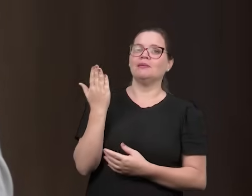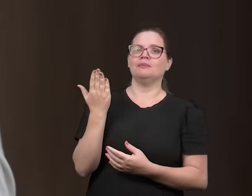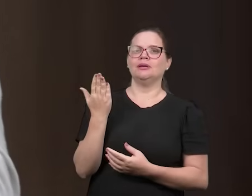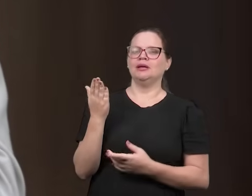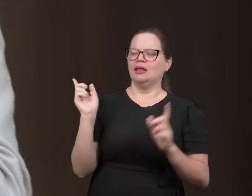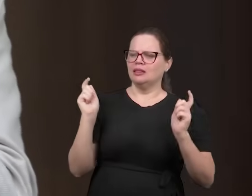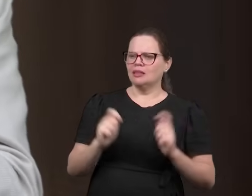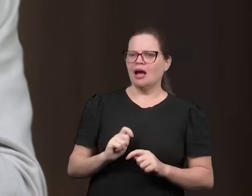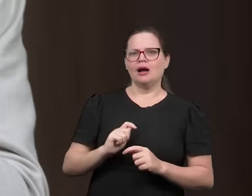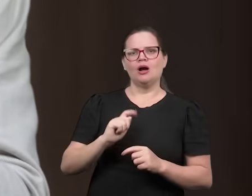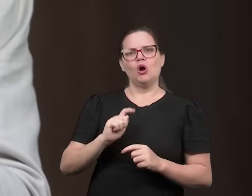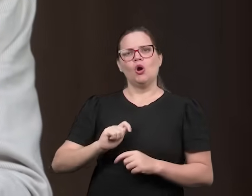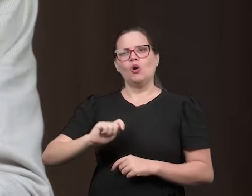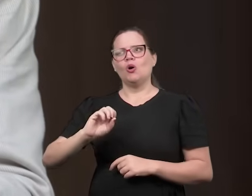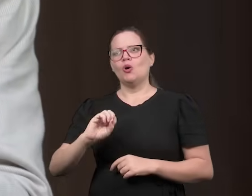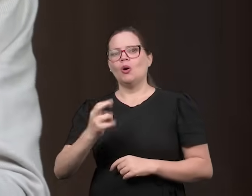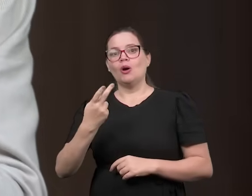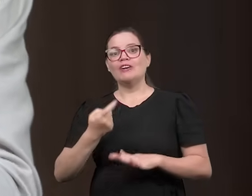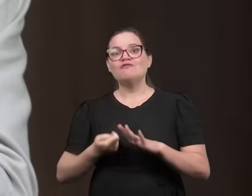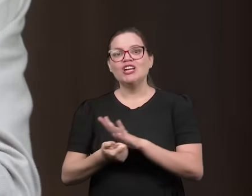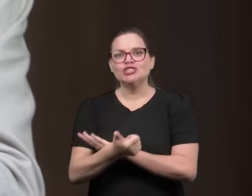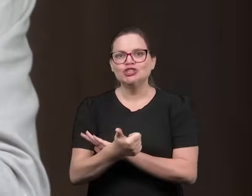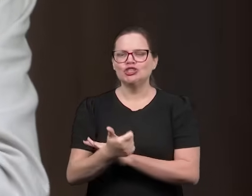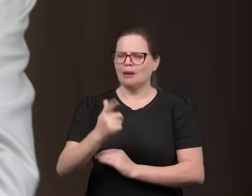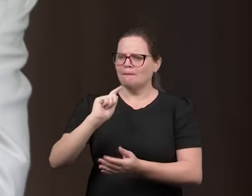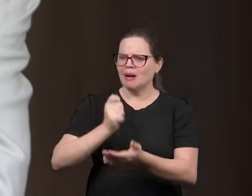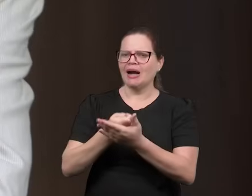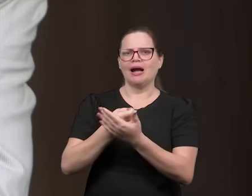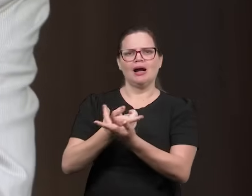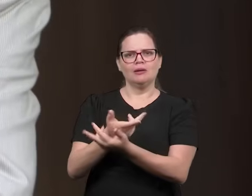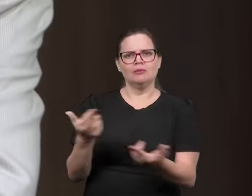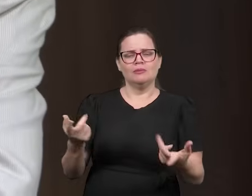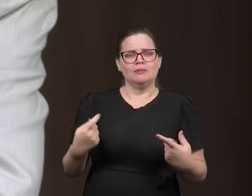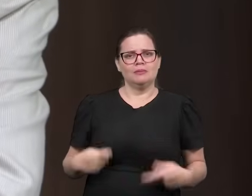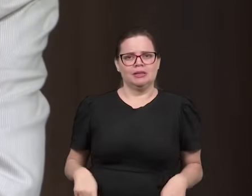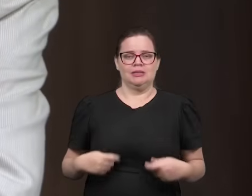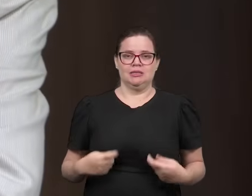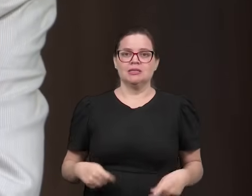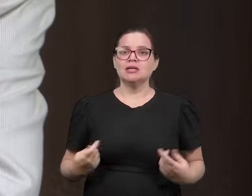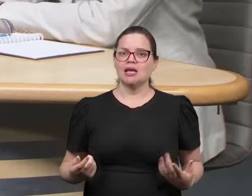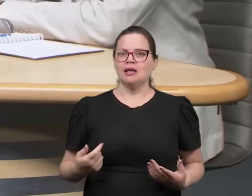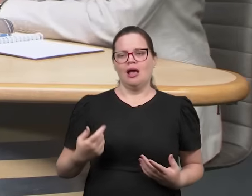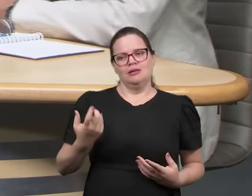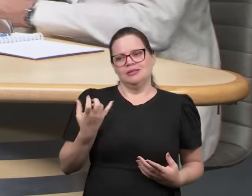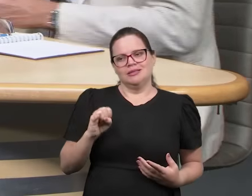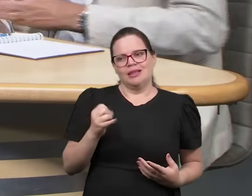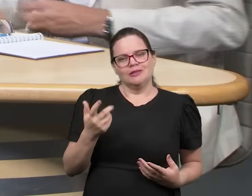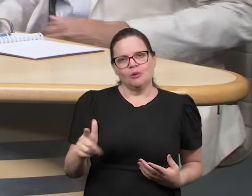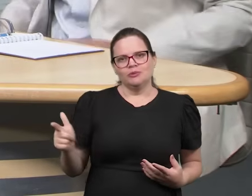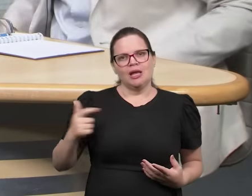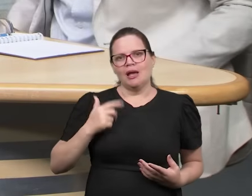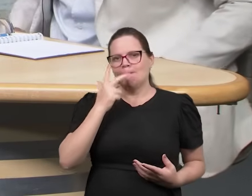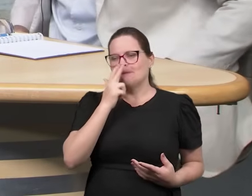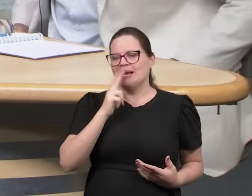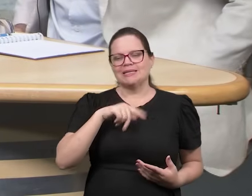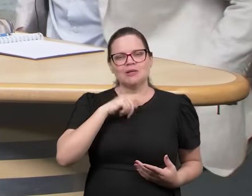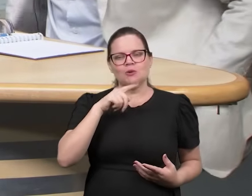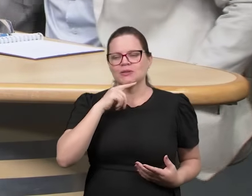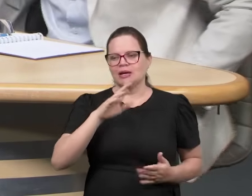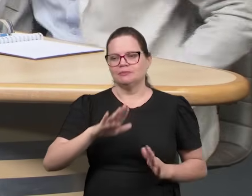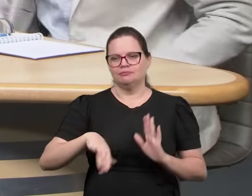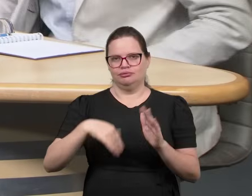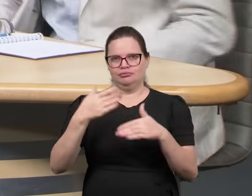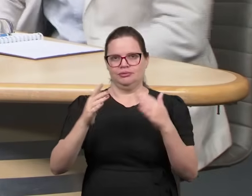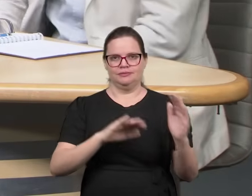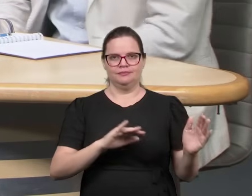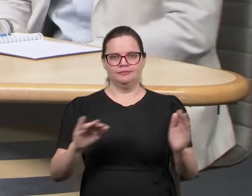mesmo investir ou pavimentar um caminho para aquela aptidão. Esse assunto do equilíbrio aqui, eu lembrei de um fato.